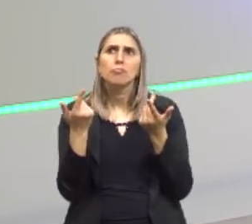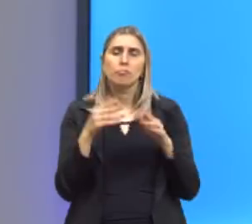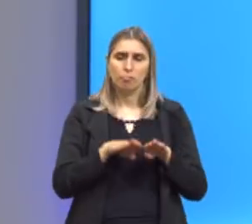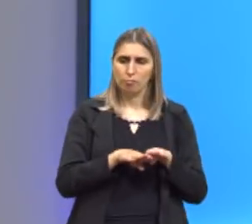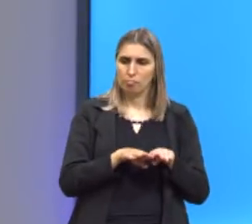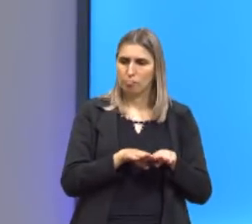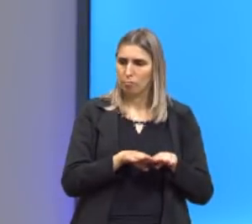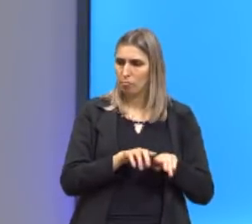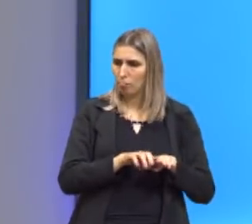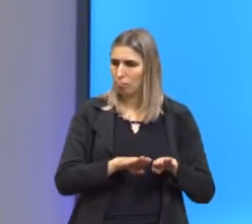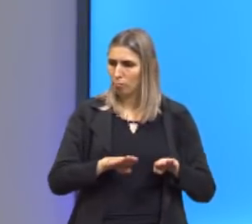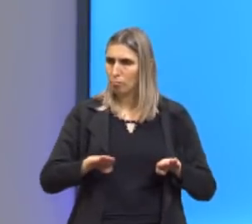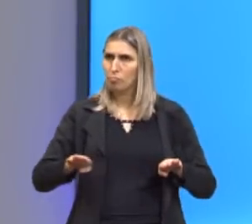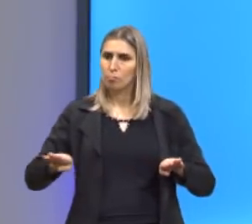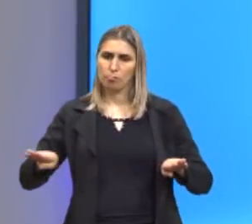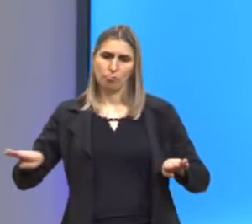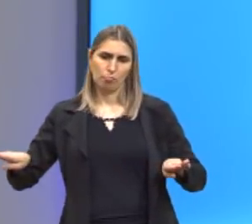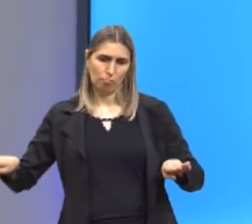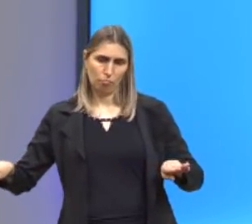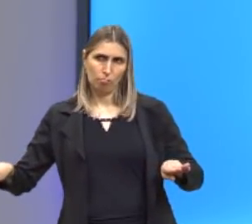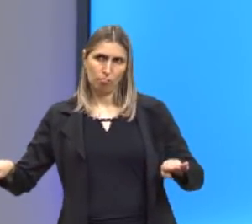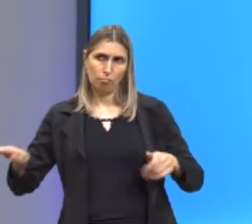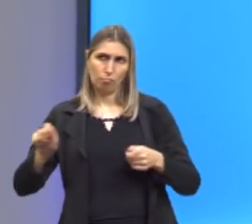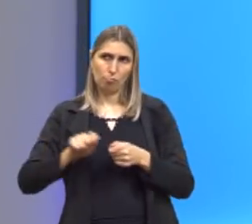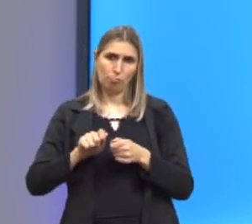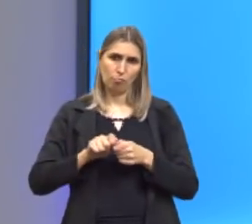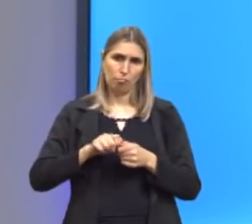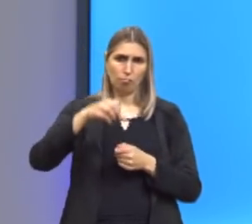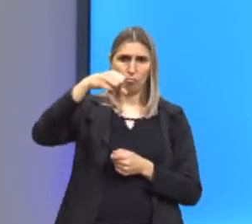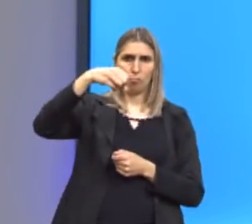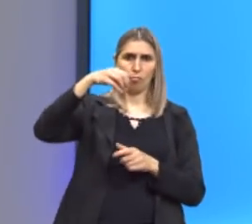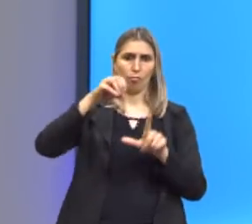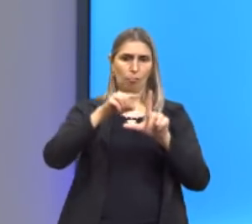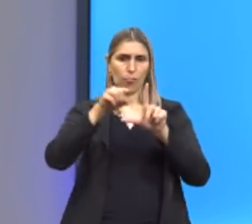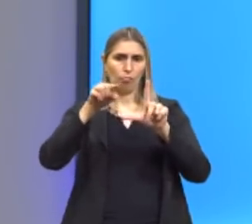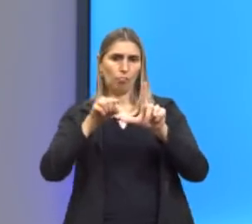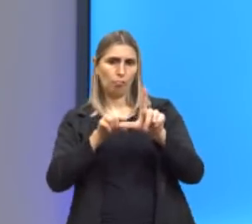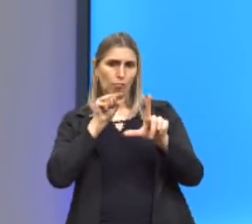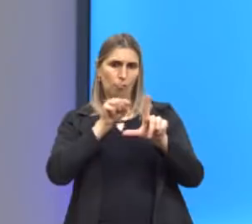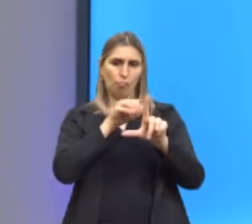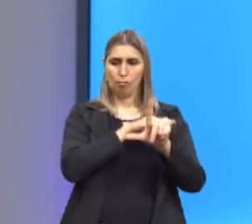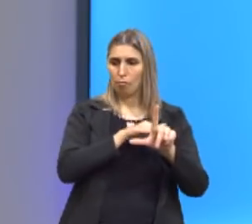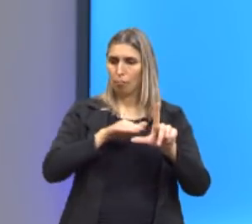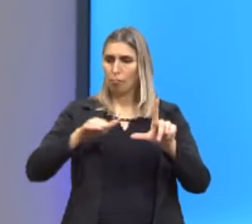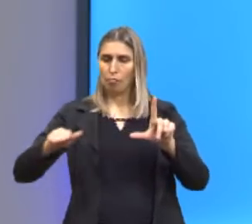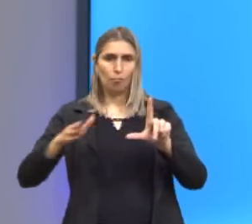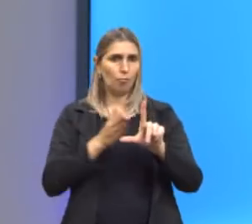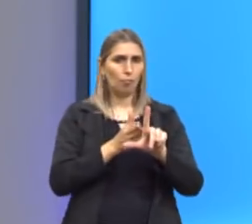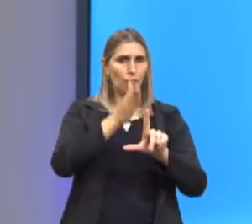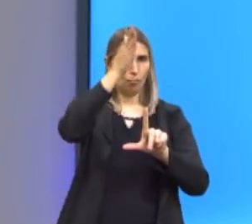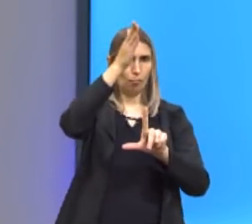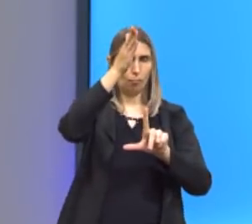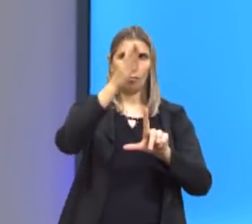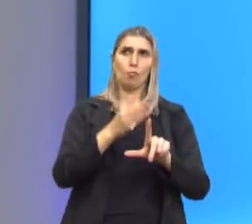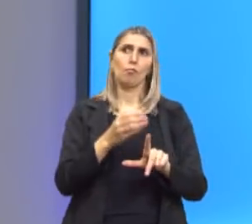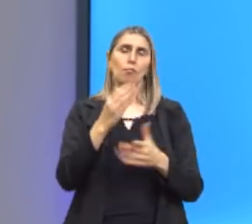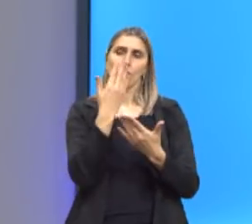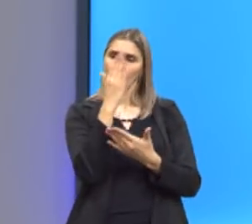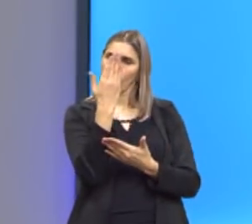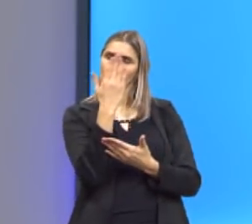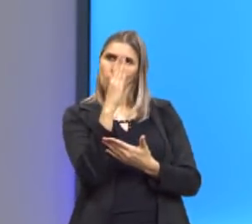reta, né, que forma 90 graus com a superfície, que pode ser um espelho, no